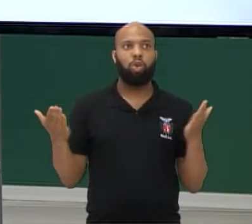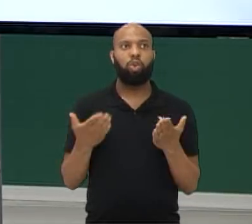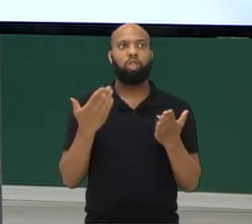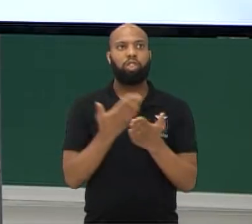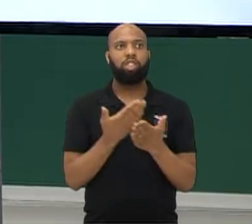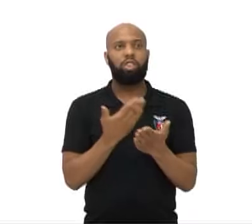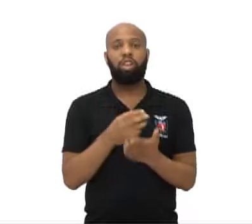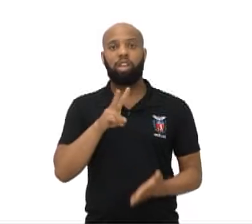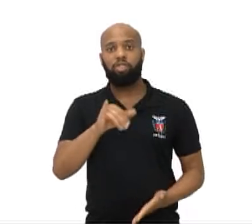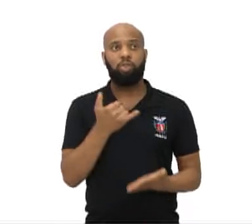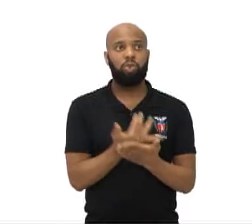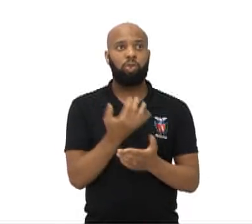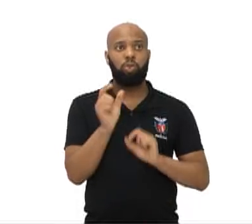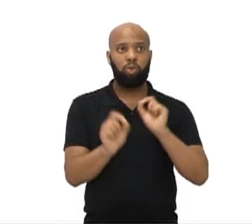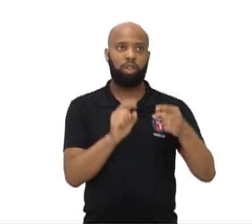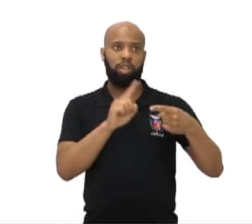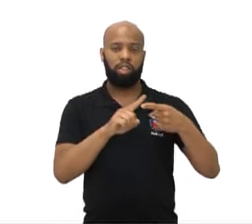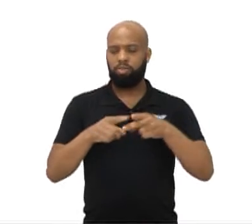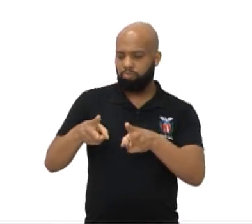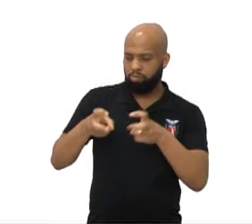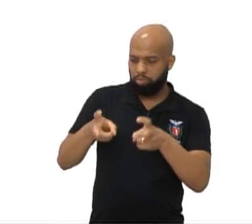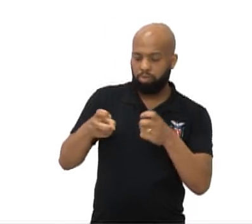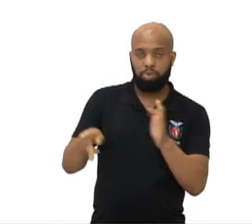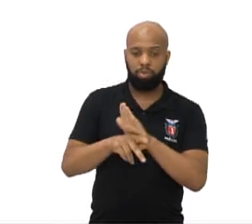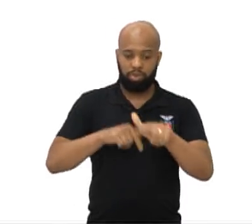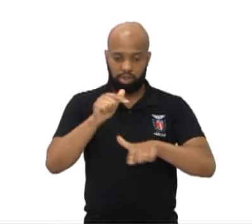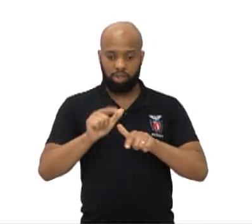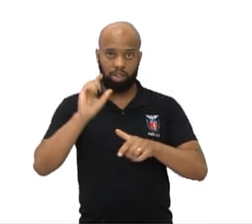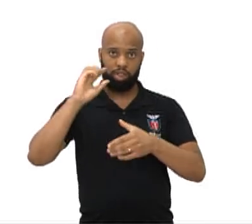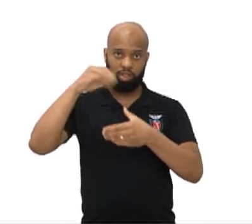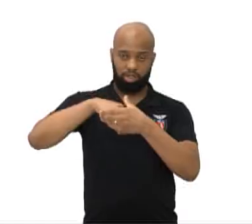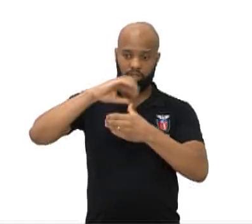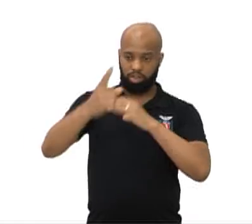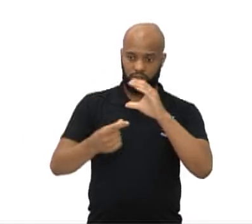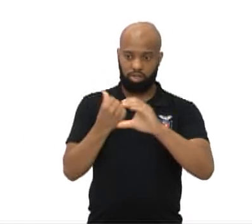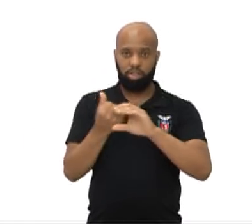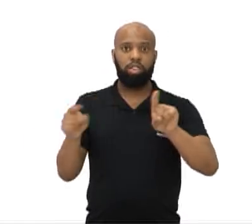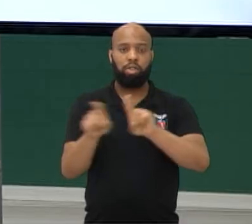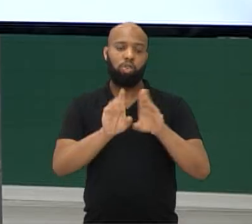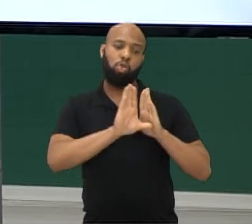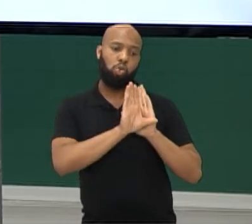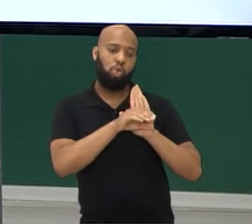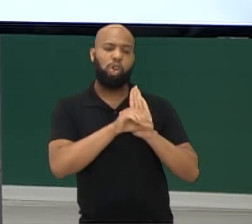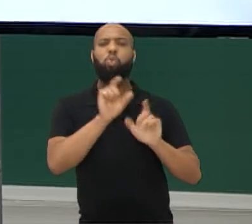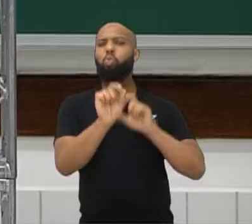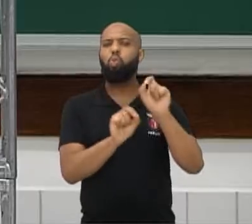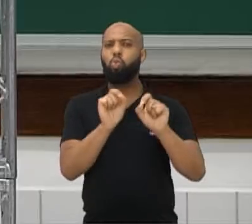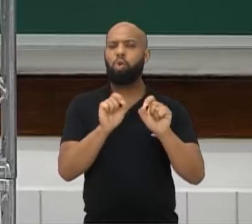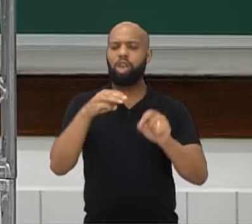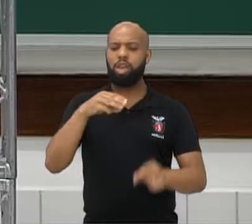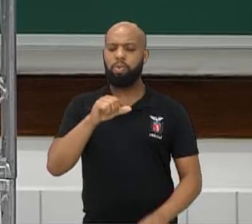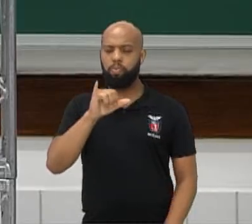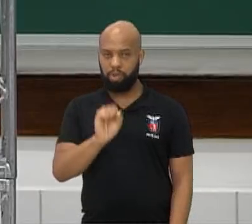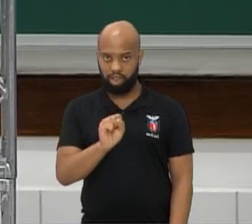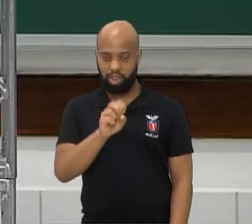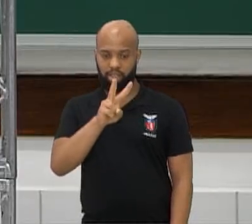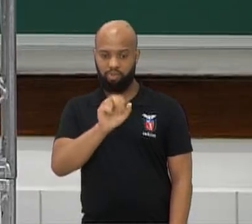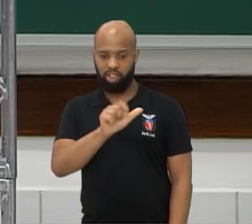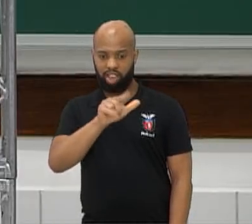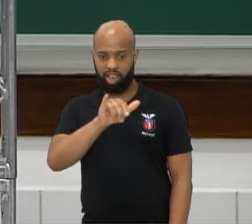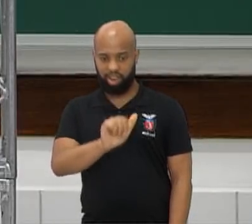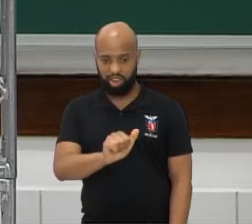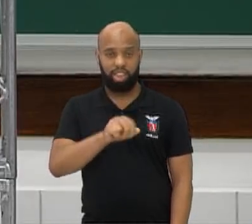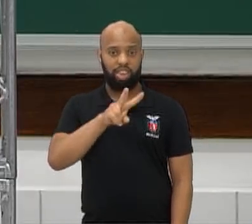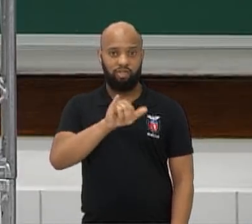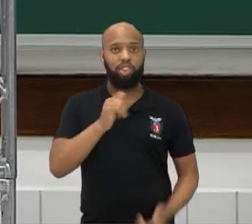hoje, veremos a exploração do trabalho no capitalismo e o conceito de mais-valia. Então, esses são os dois principais conteúdos que nós vamos ver